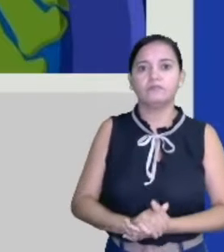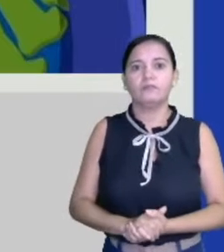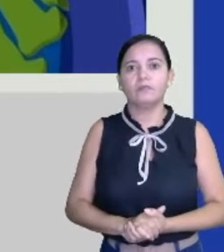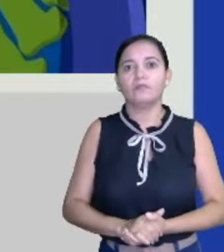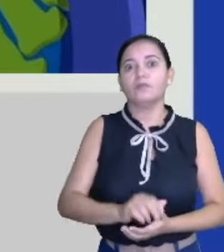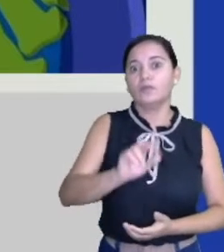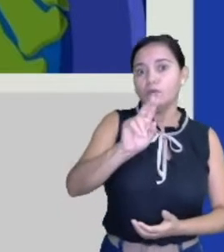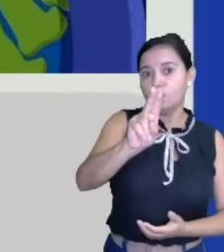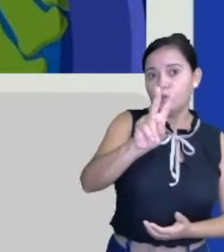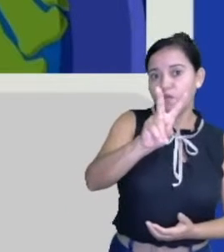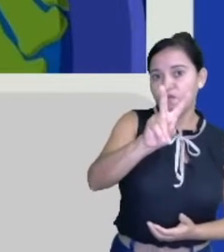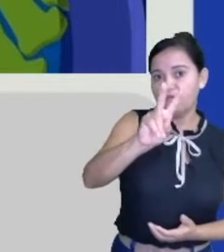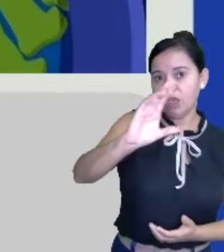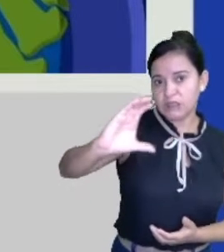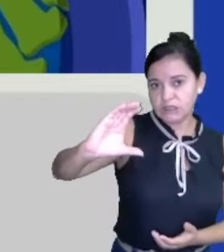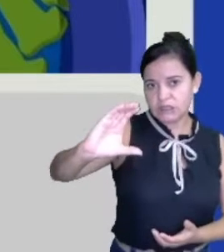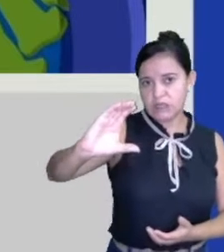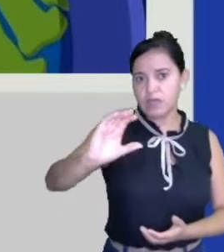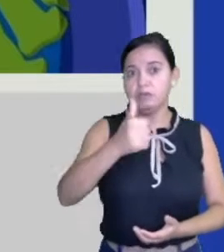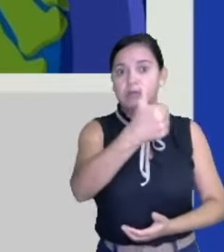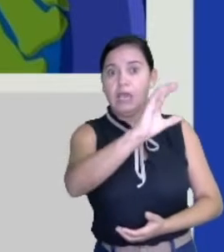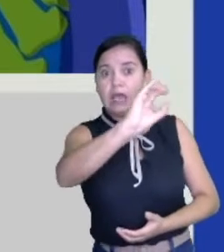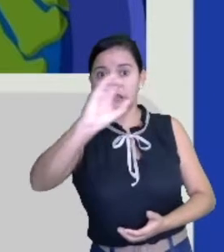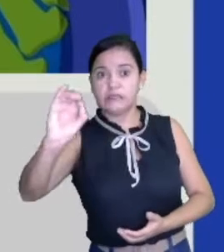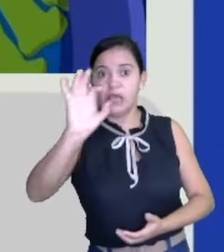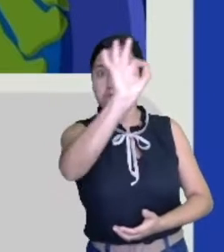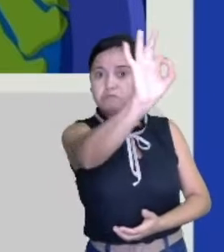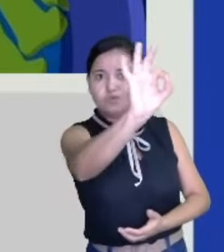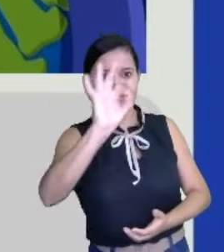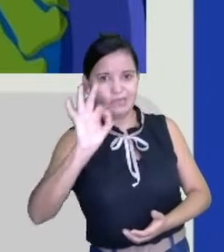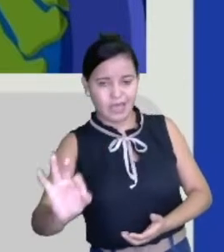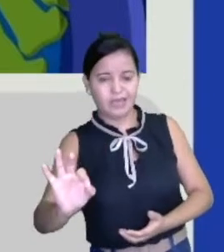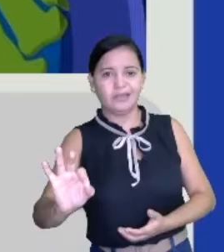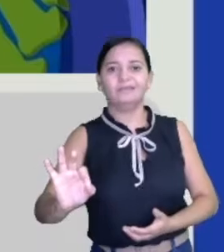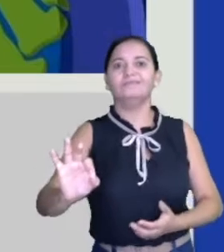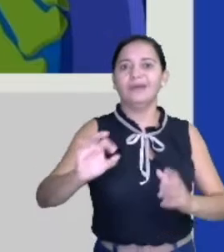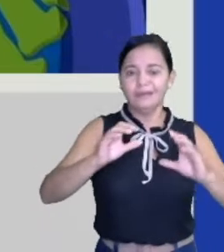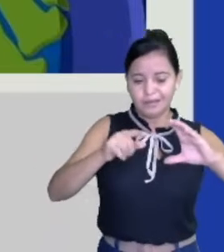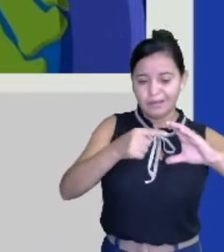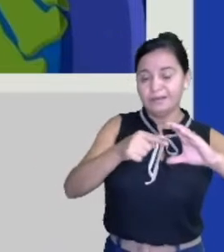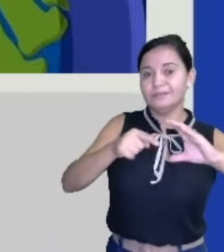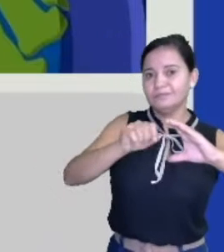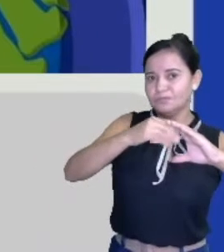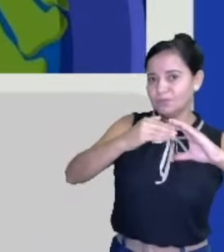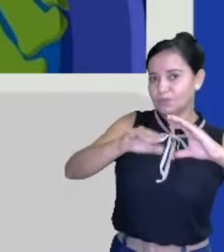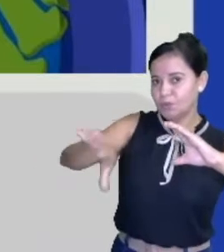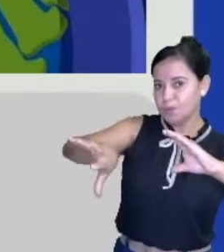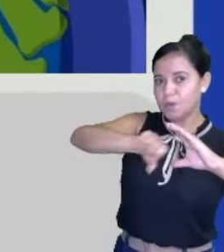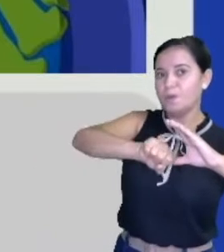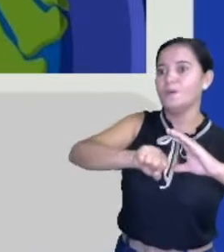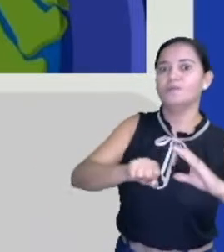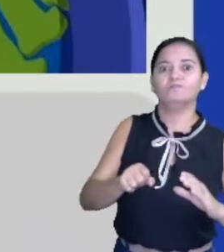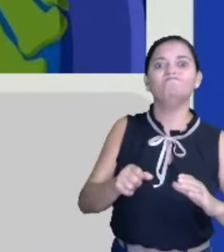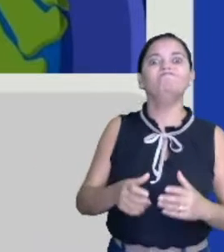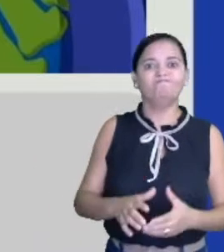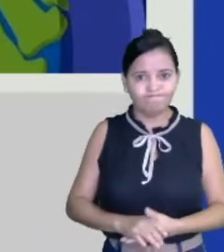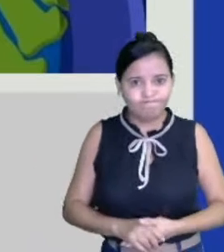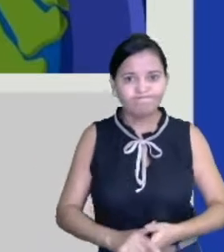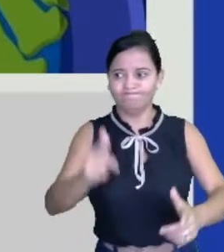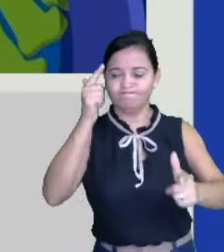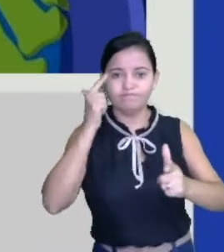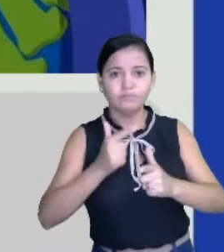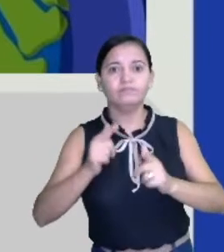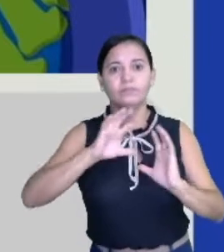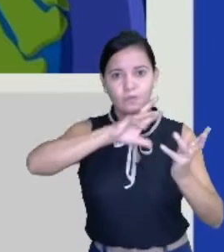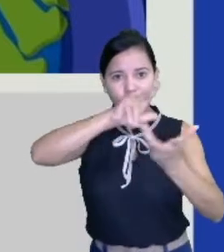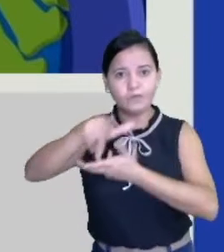é 100% a nossa camada de ozônio consegue absorver, consegue impedir que tenha uma incidência direta com o